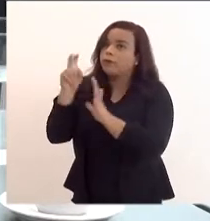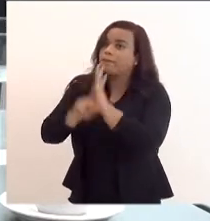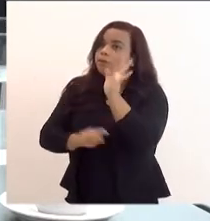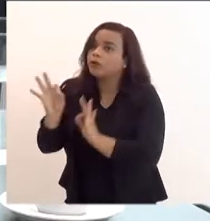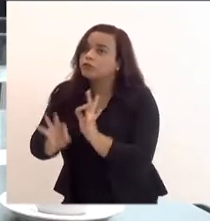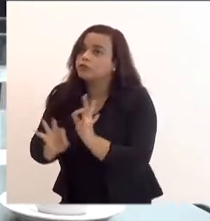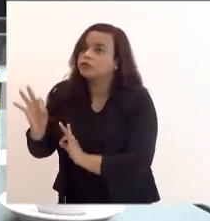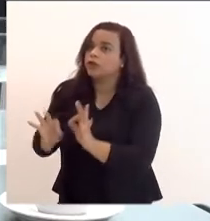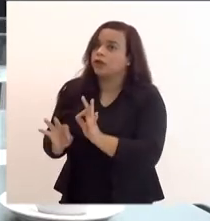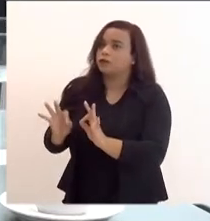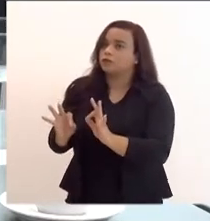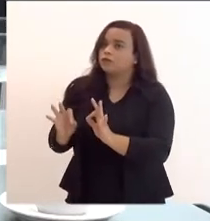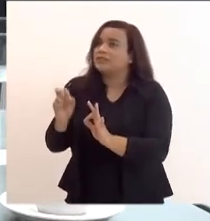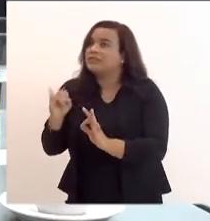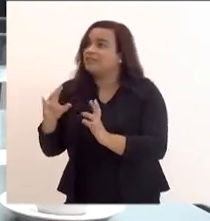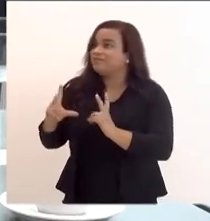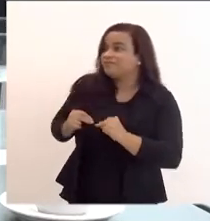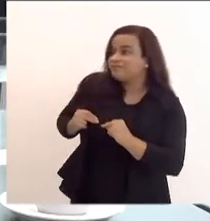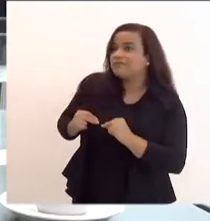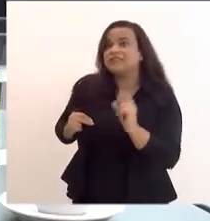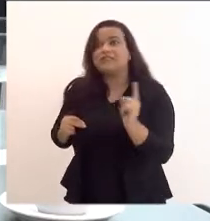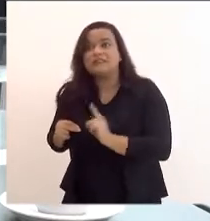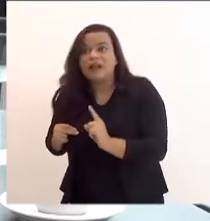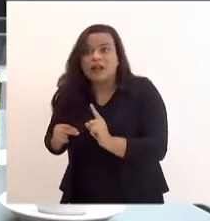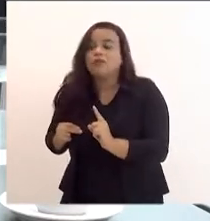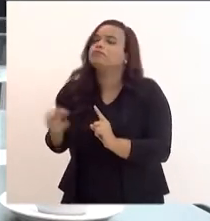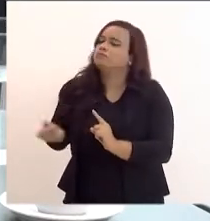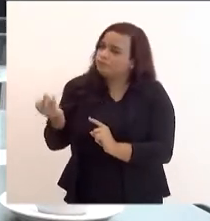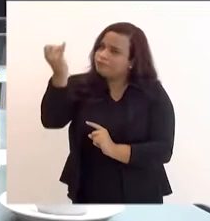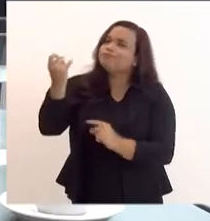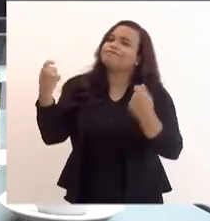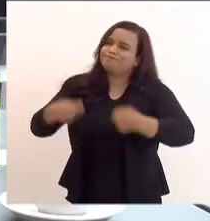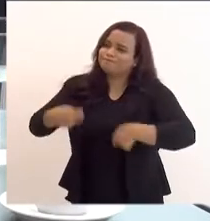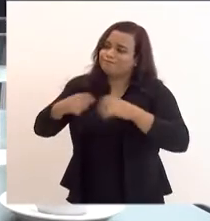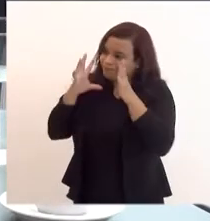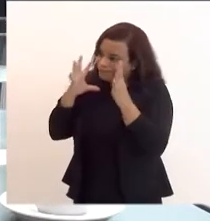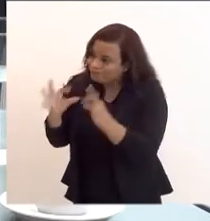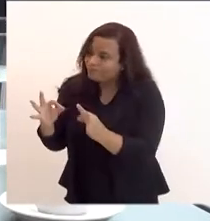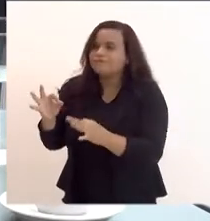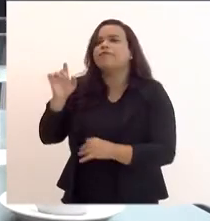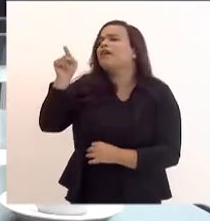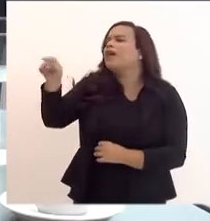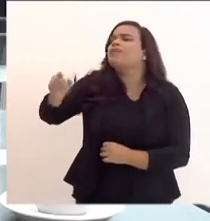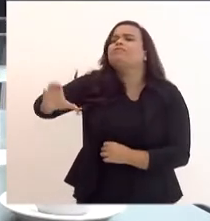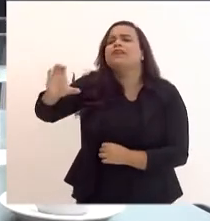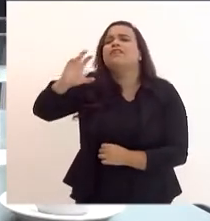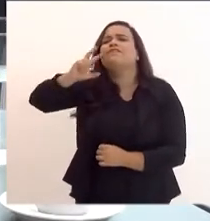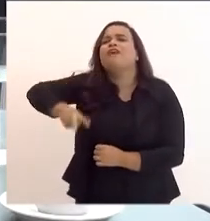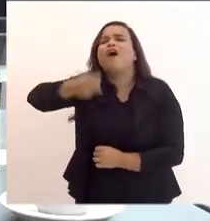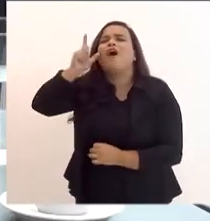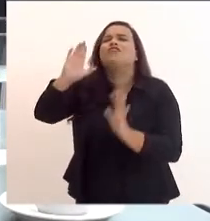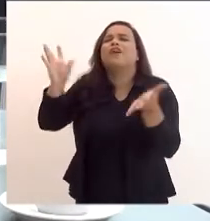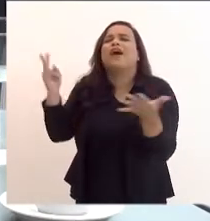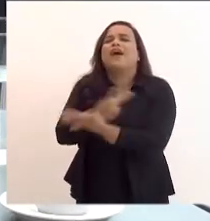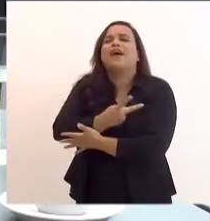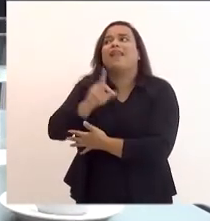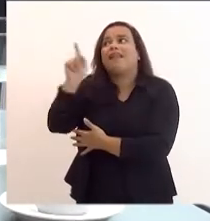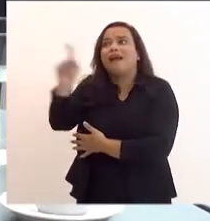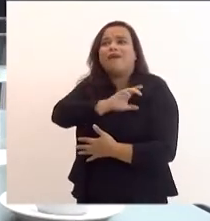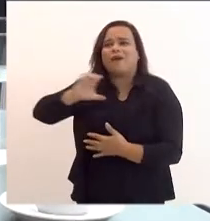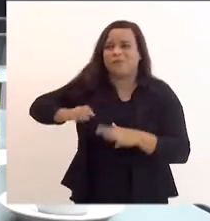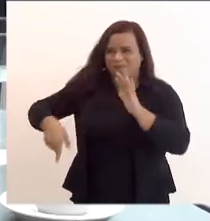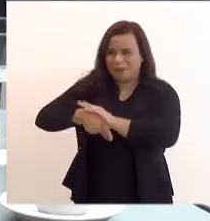projetos no mérito. Bom, ontem a gente fez isso, minha que viu, na Comissão de Cultura. Foi